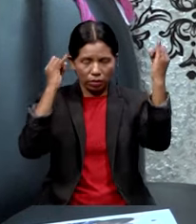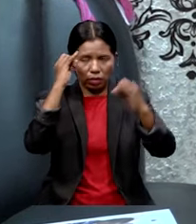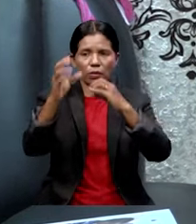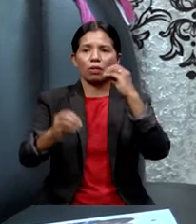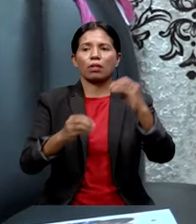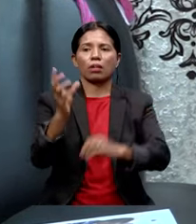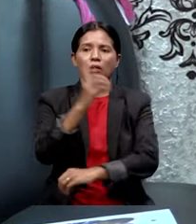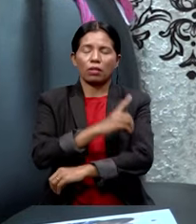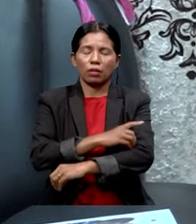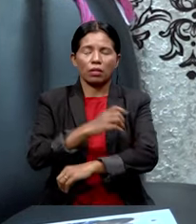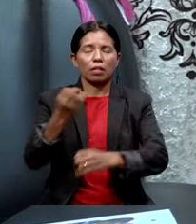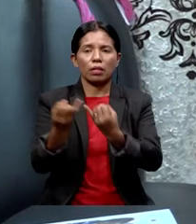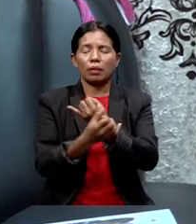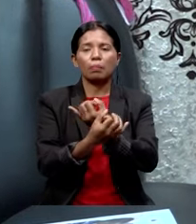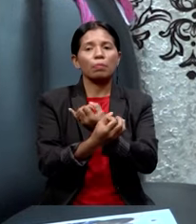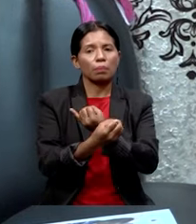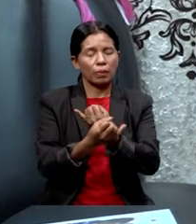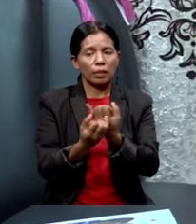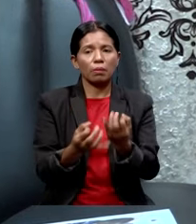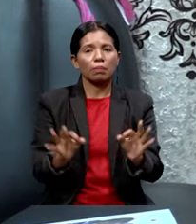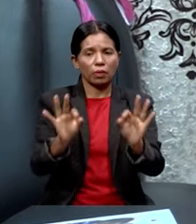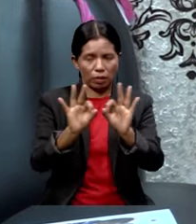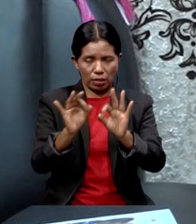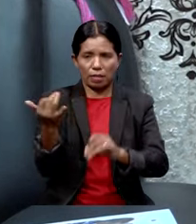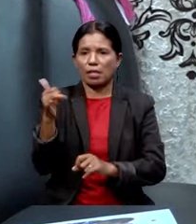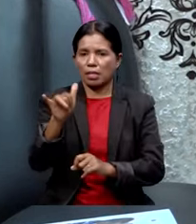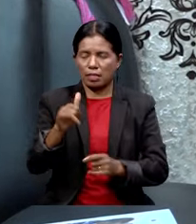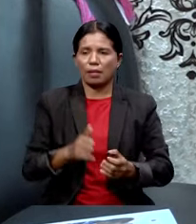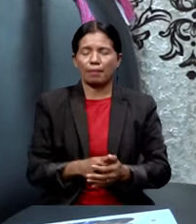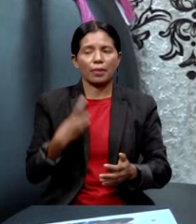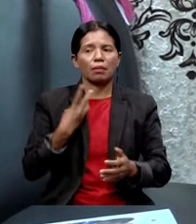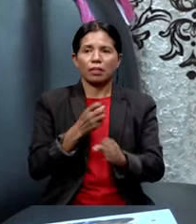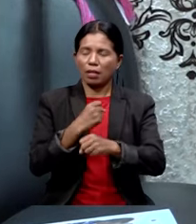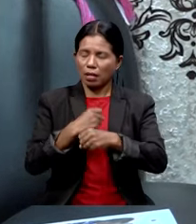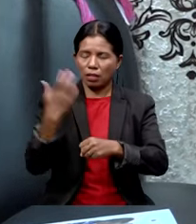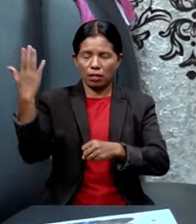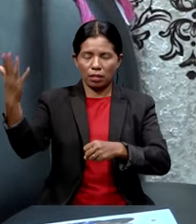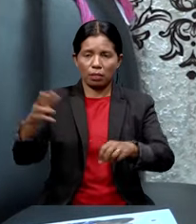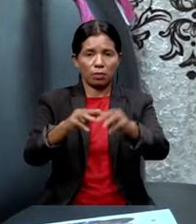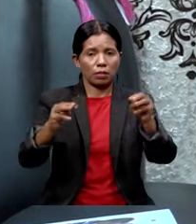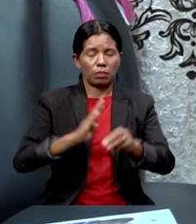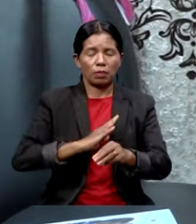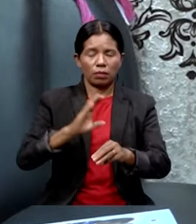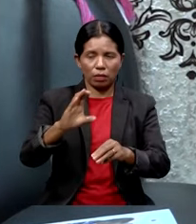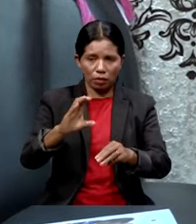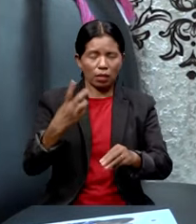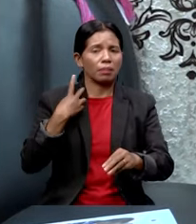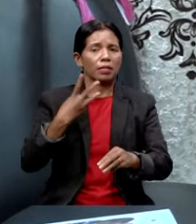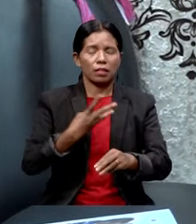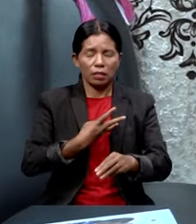loron importante sirane. E ami se halo ke likai, posto ke likai, irane ami espera katak se